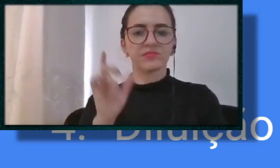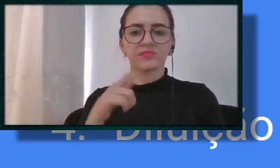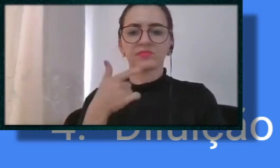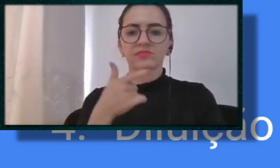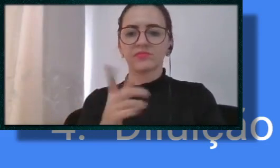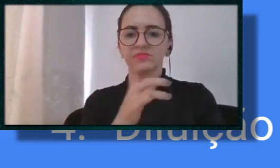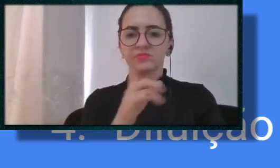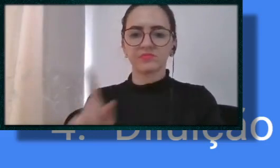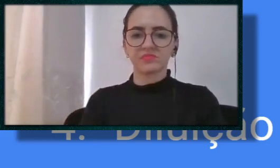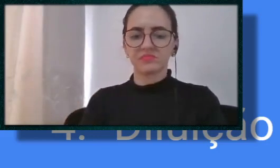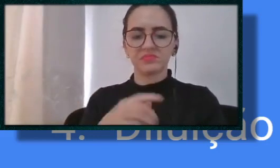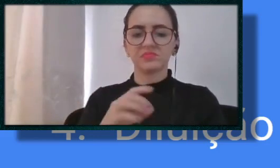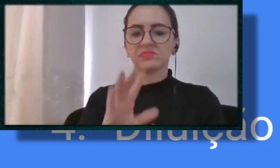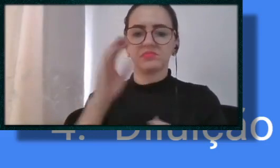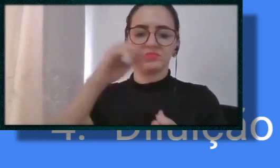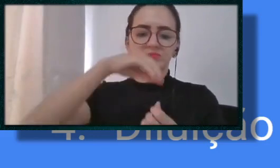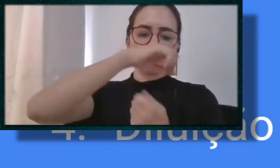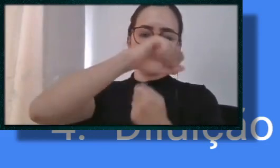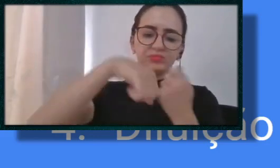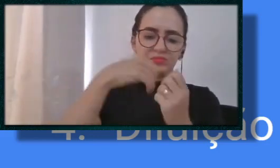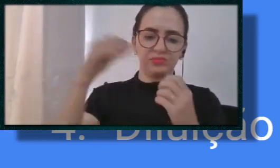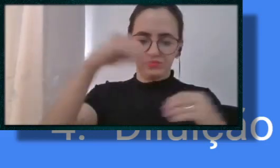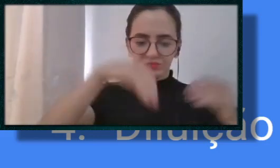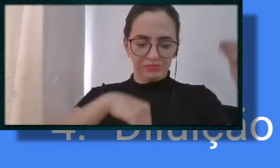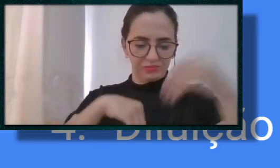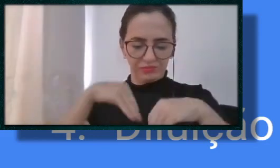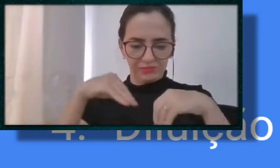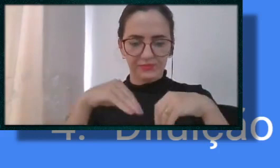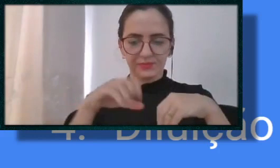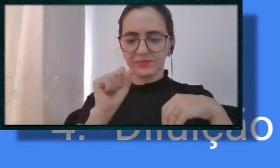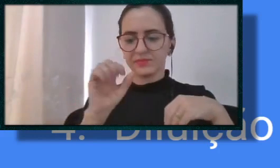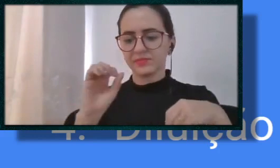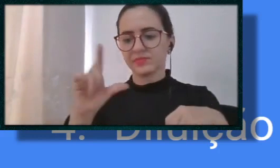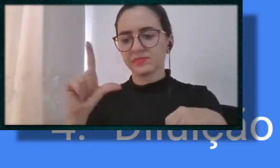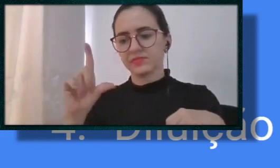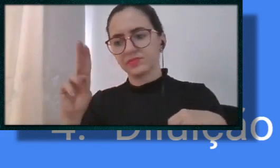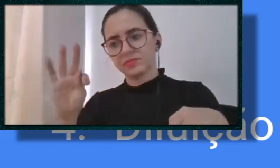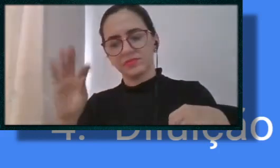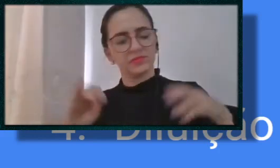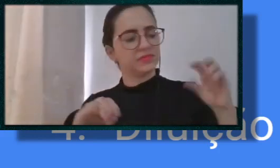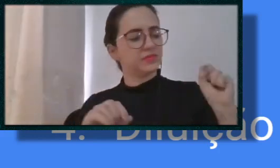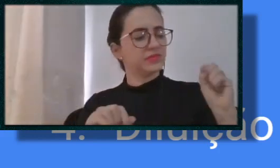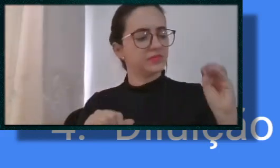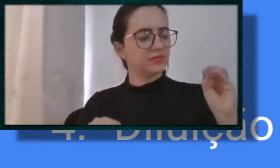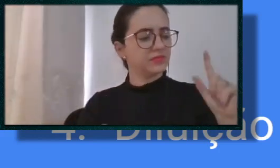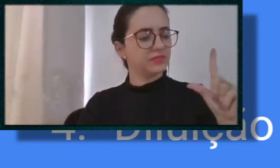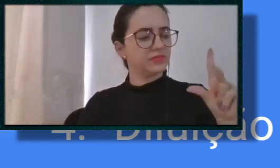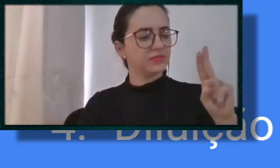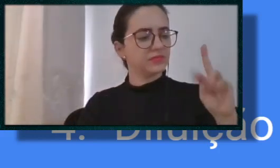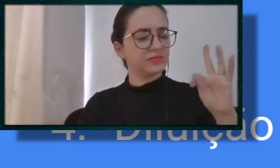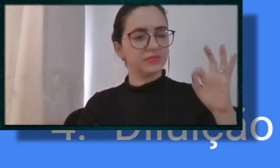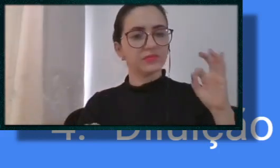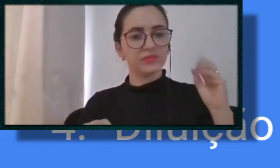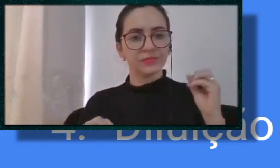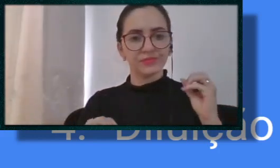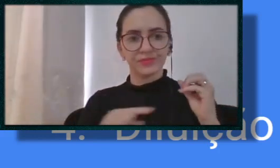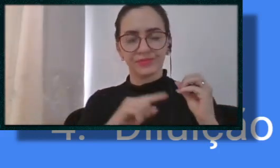de reação entre eles, o que acontece aqui vai ser justamente a soma dos volumes